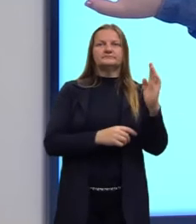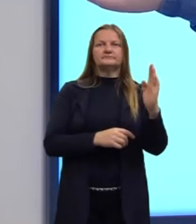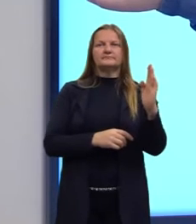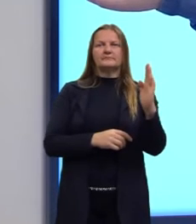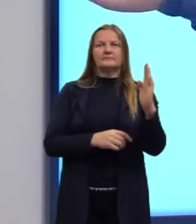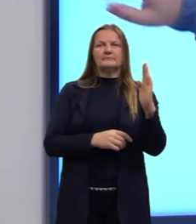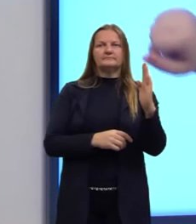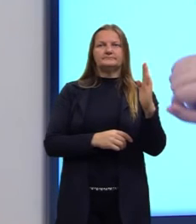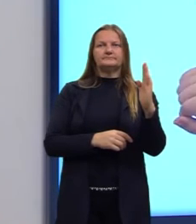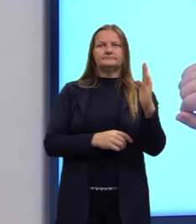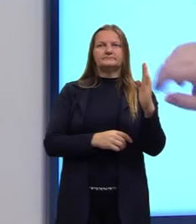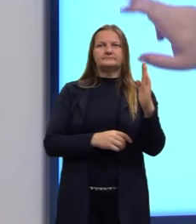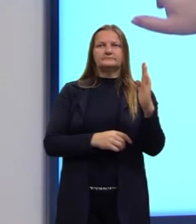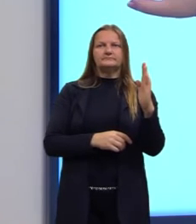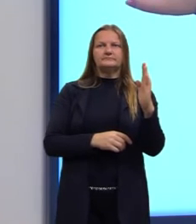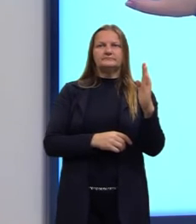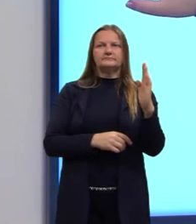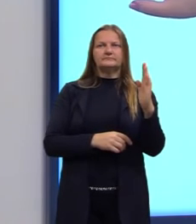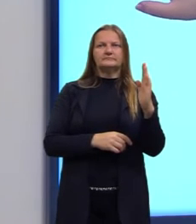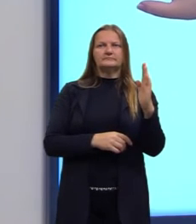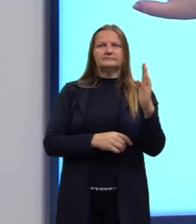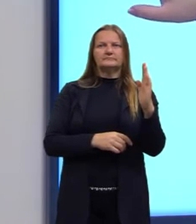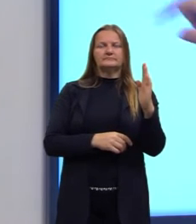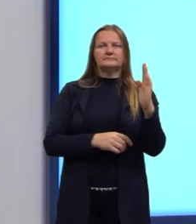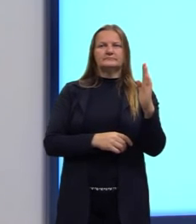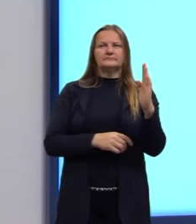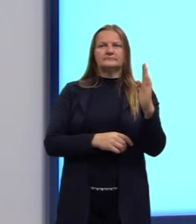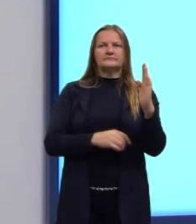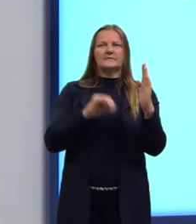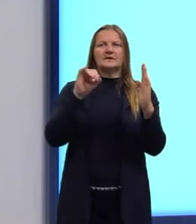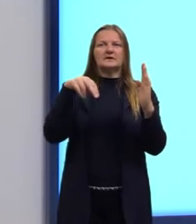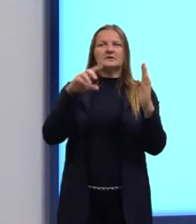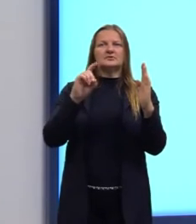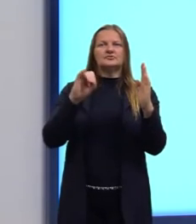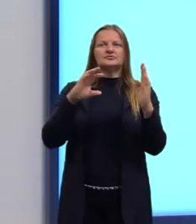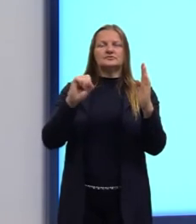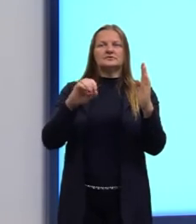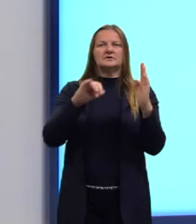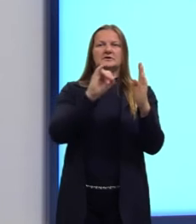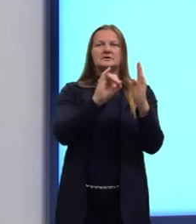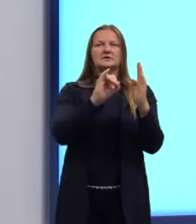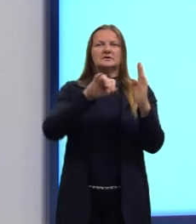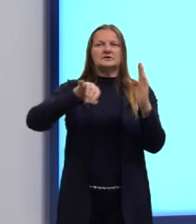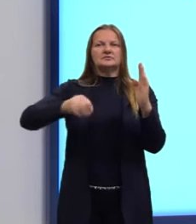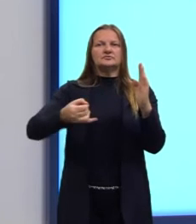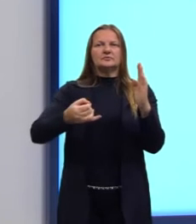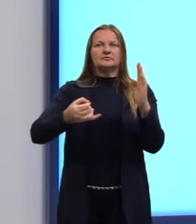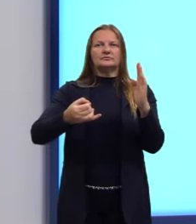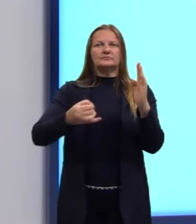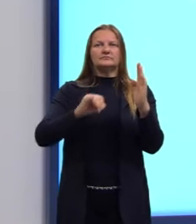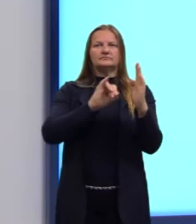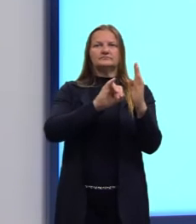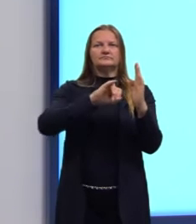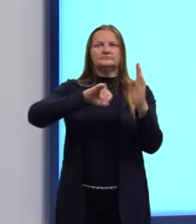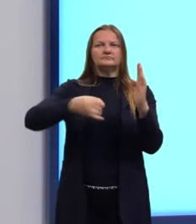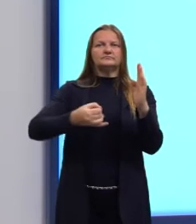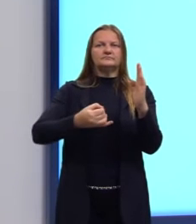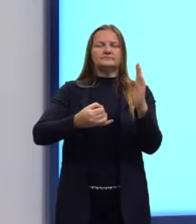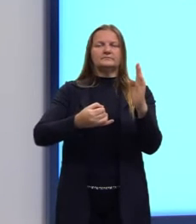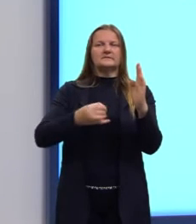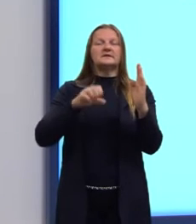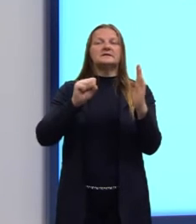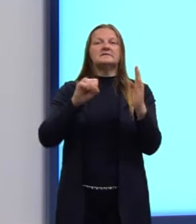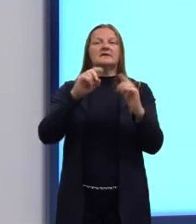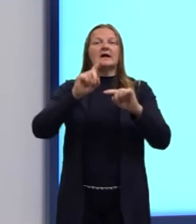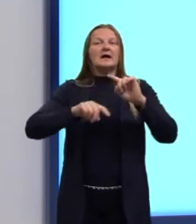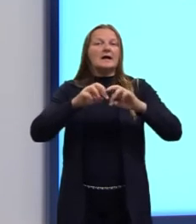ah mas agora o a minúsculo e também aqui o índice né o i e o J quando nós falarmos